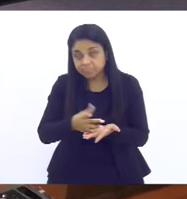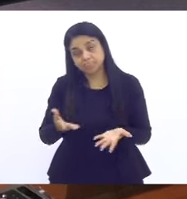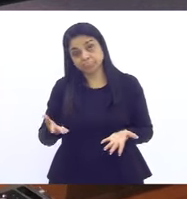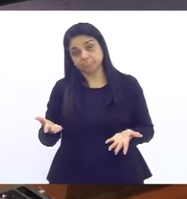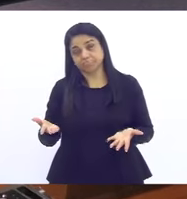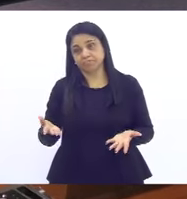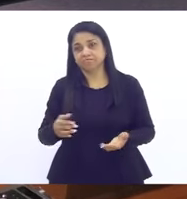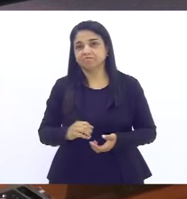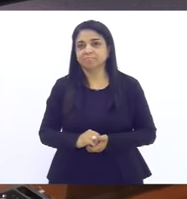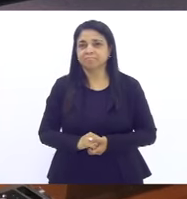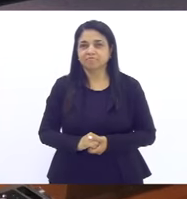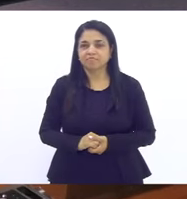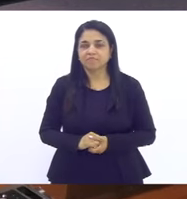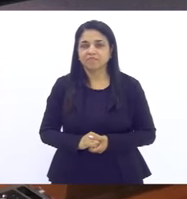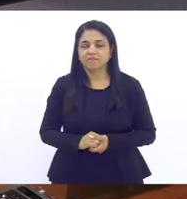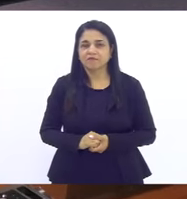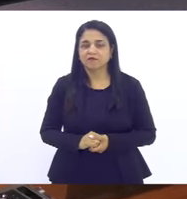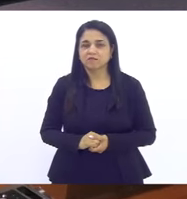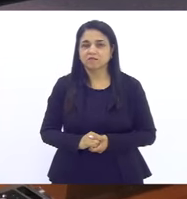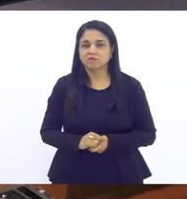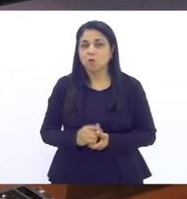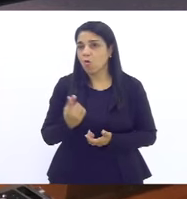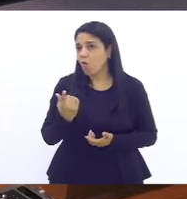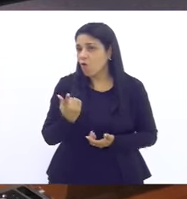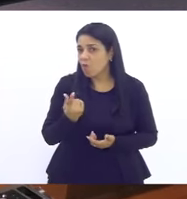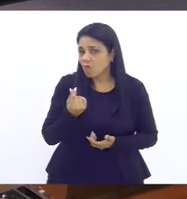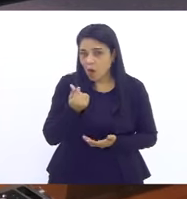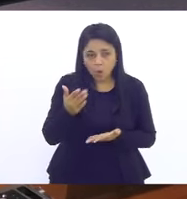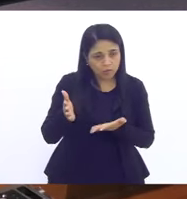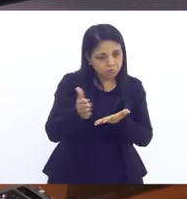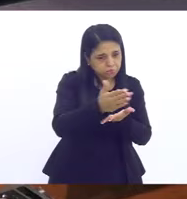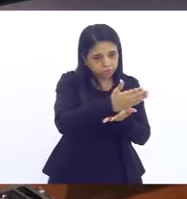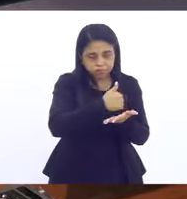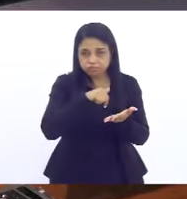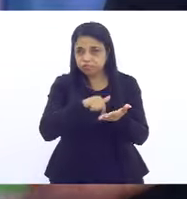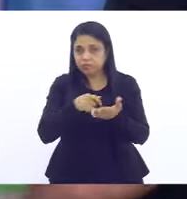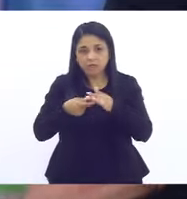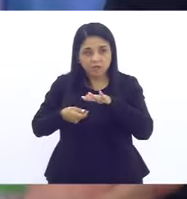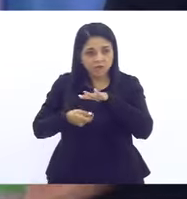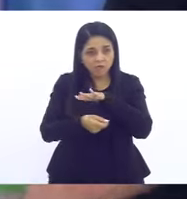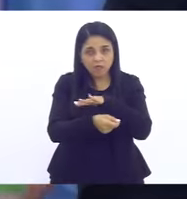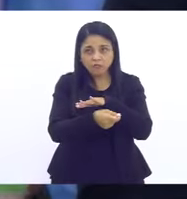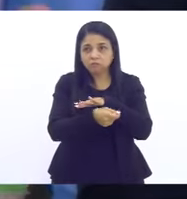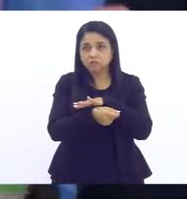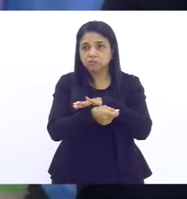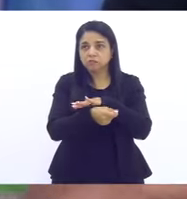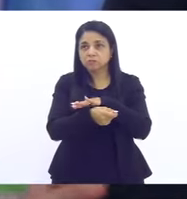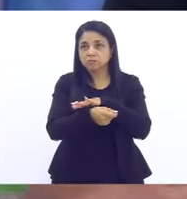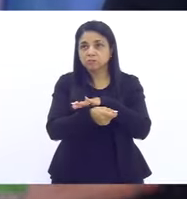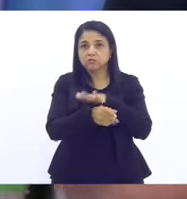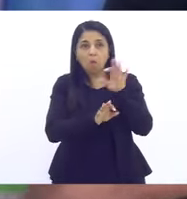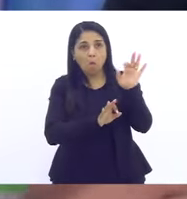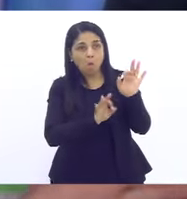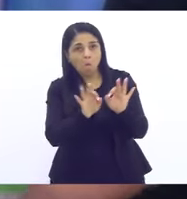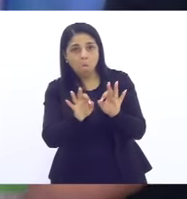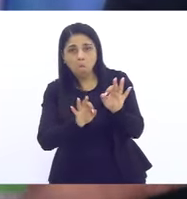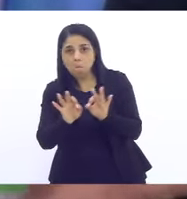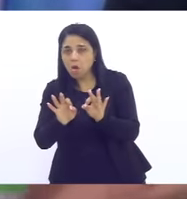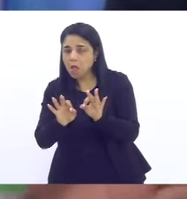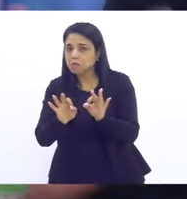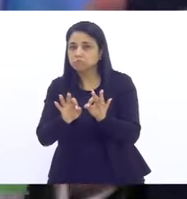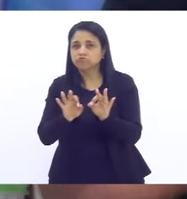Porque pelo o valor exorbitante que vocês arrecadam, que vocês dizem que investem, já era para ter tido um plano, já montado um plano de contingência,